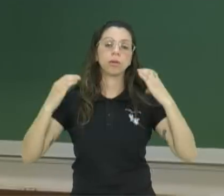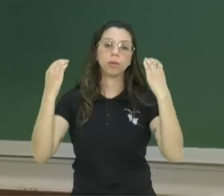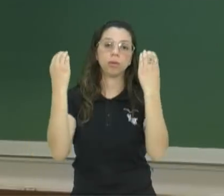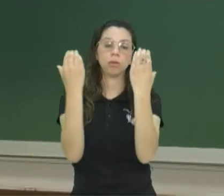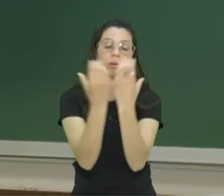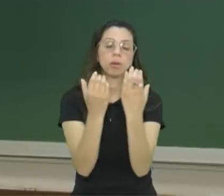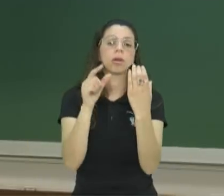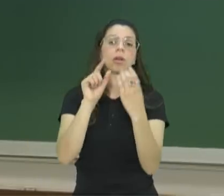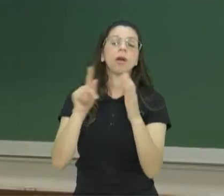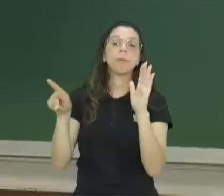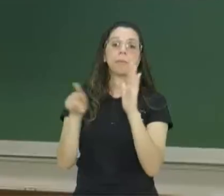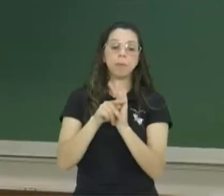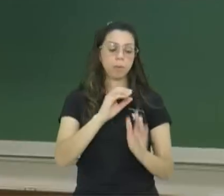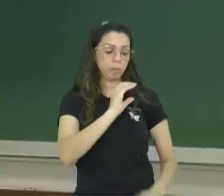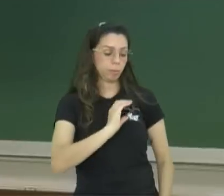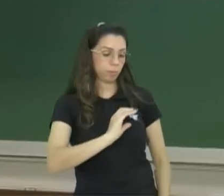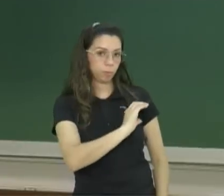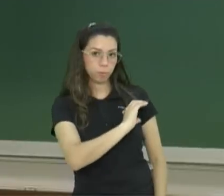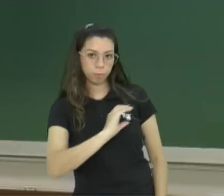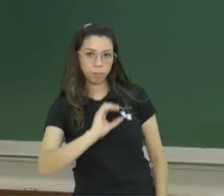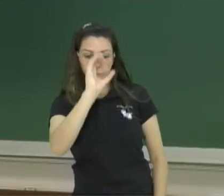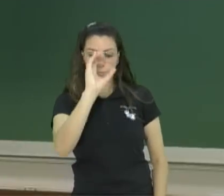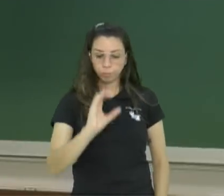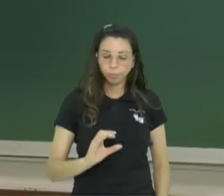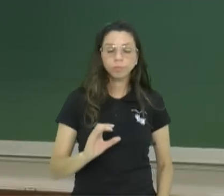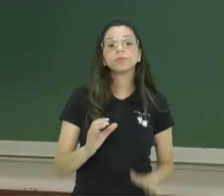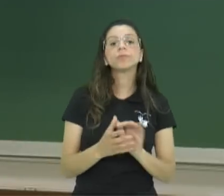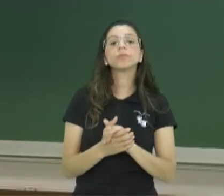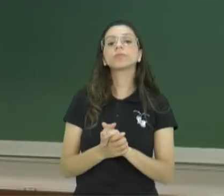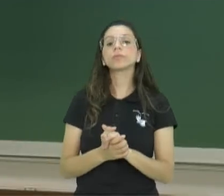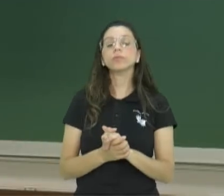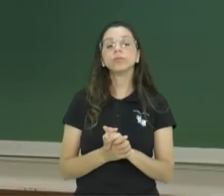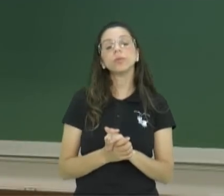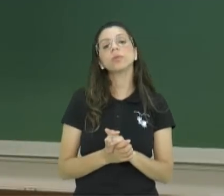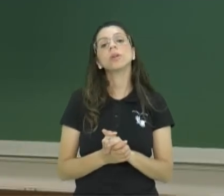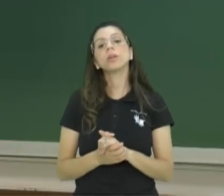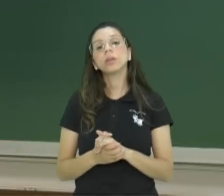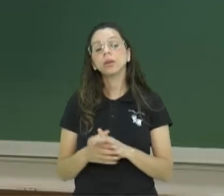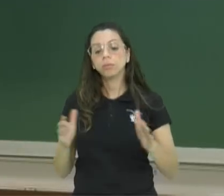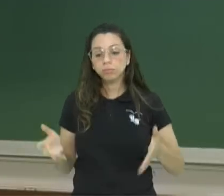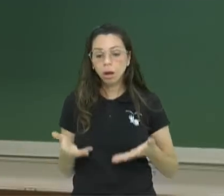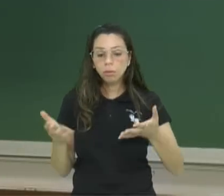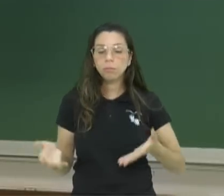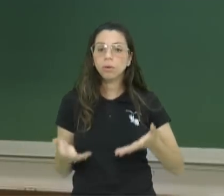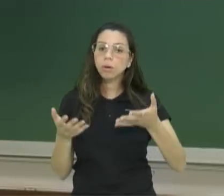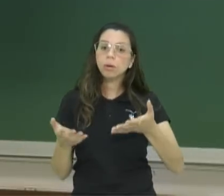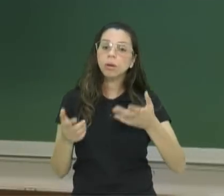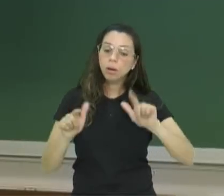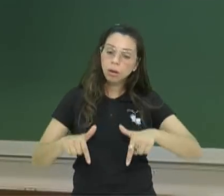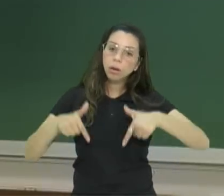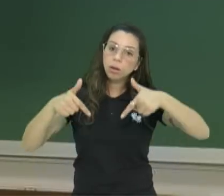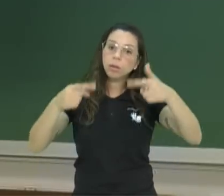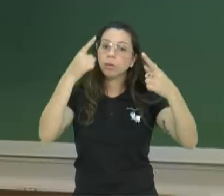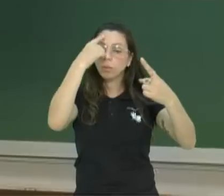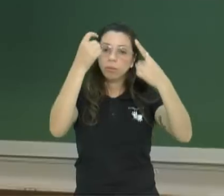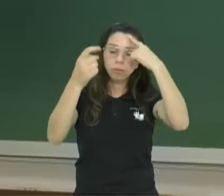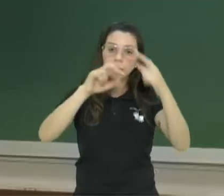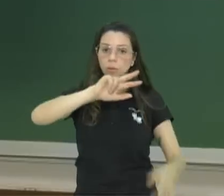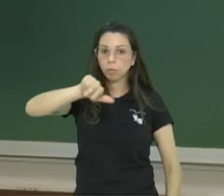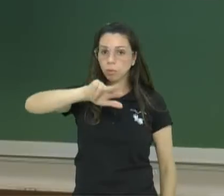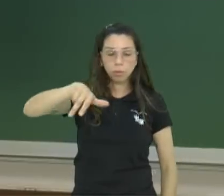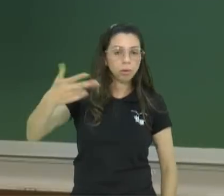do Sul, que promoveu ações não violentas, como, por exemplo, a Marcha de Washington